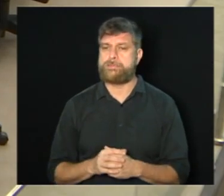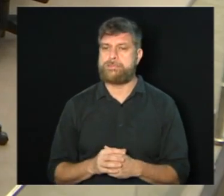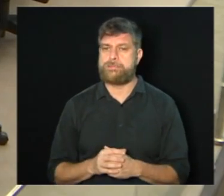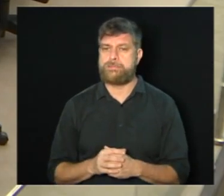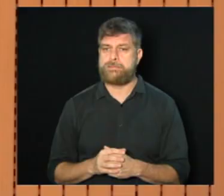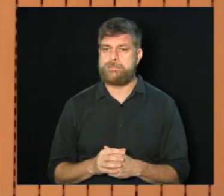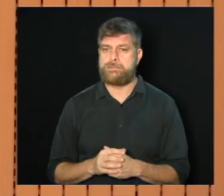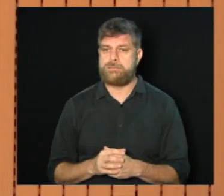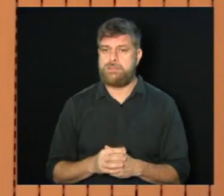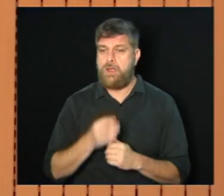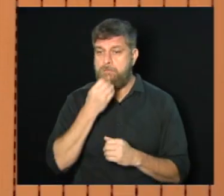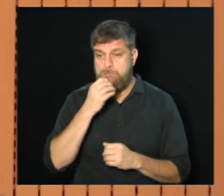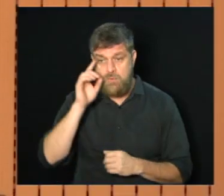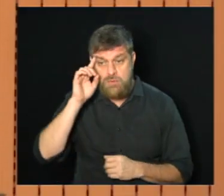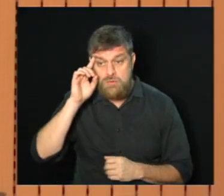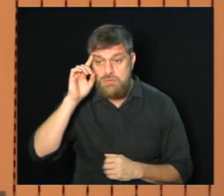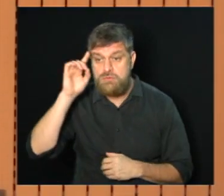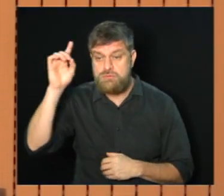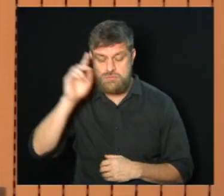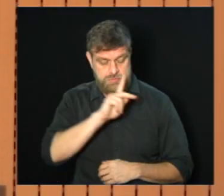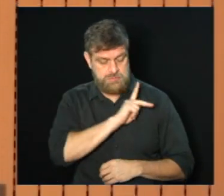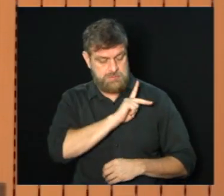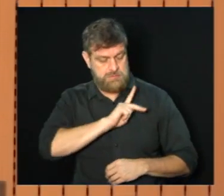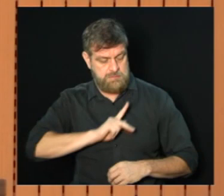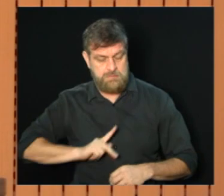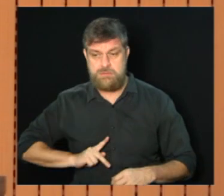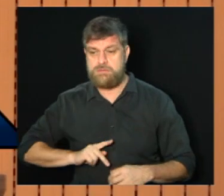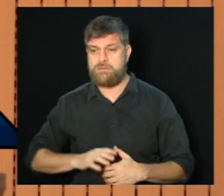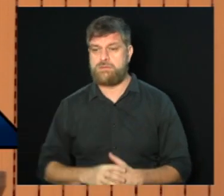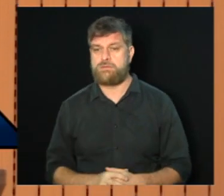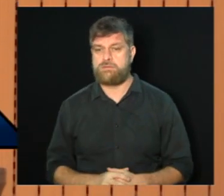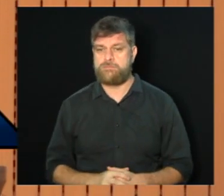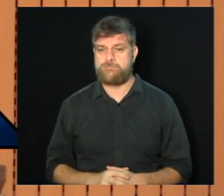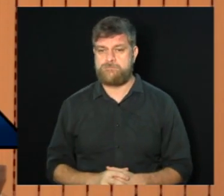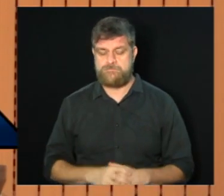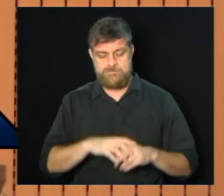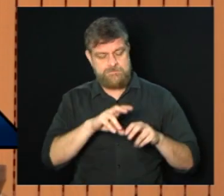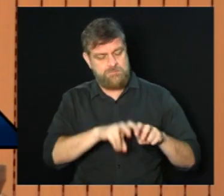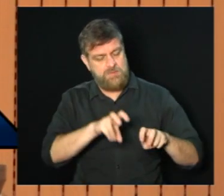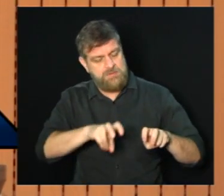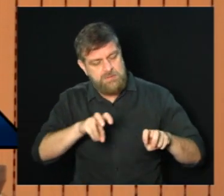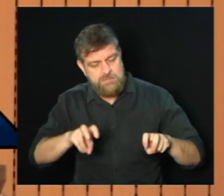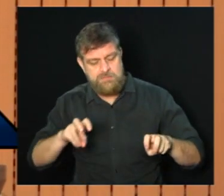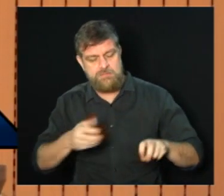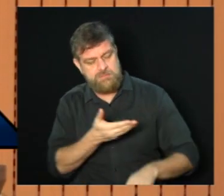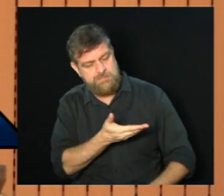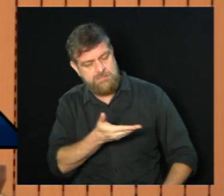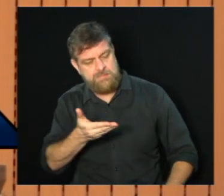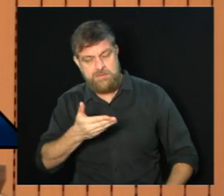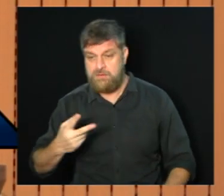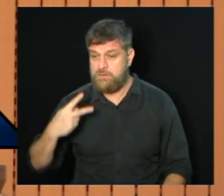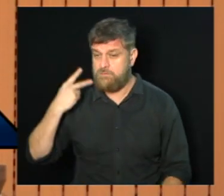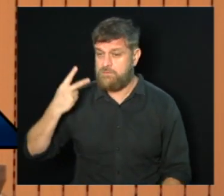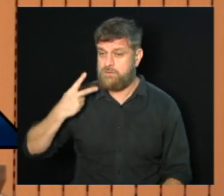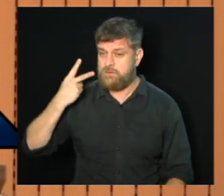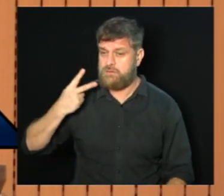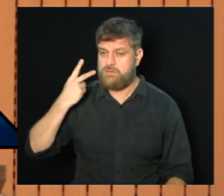Muito bom dia, senhor presidente, membros da mesa, senhores